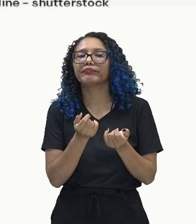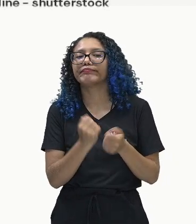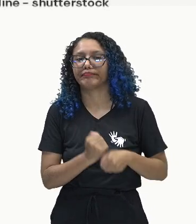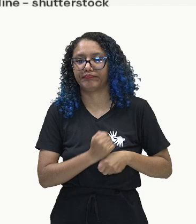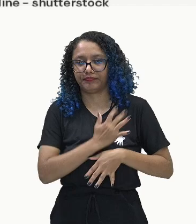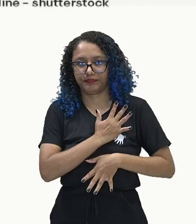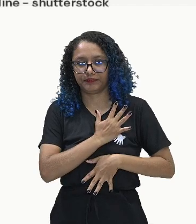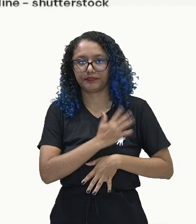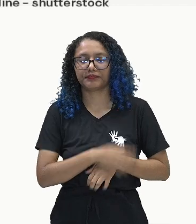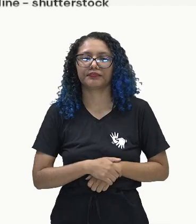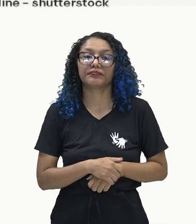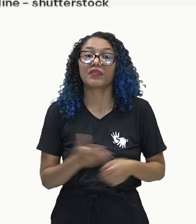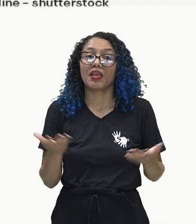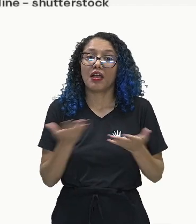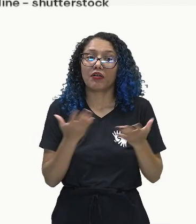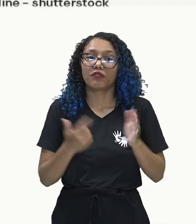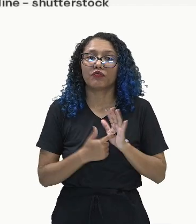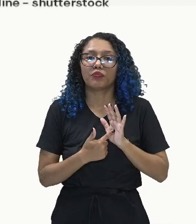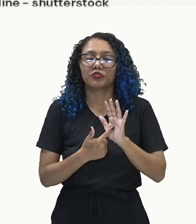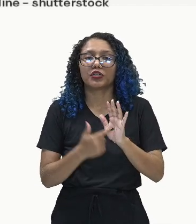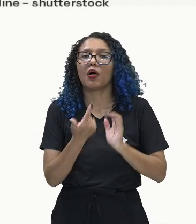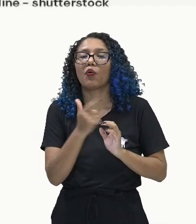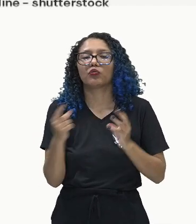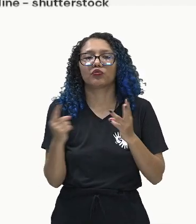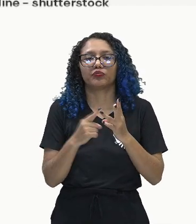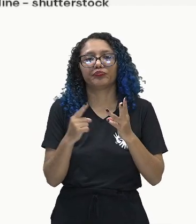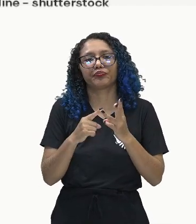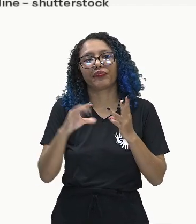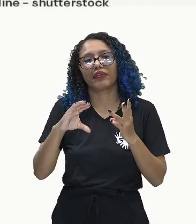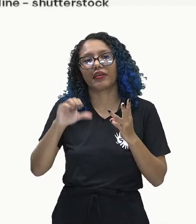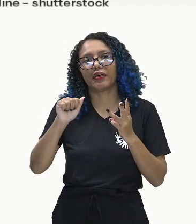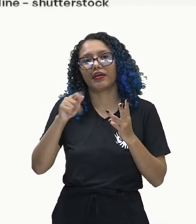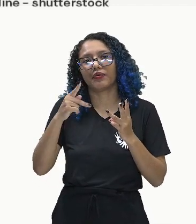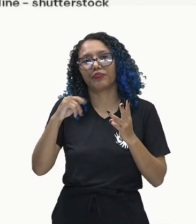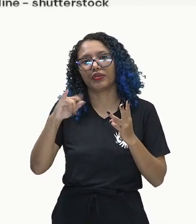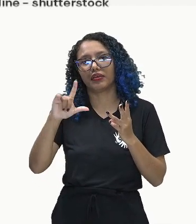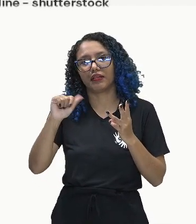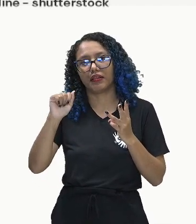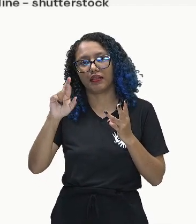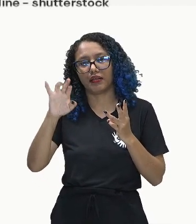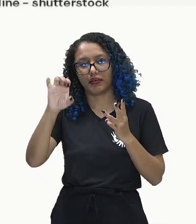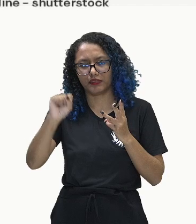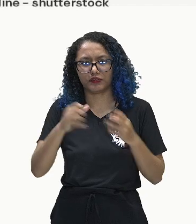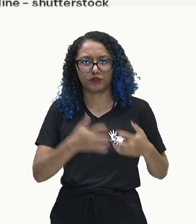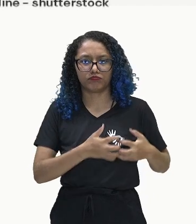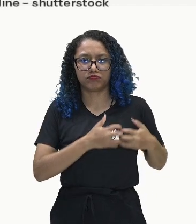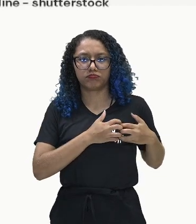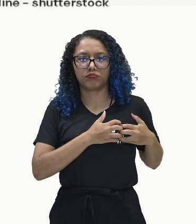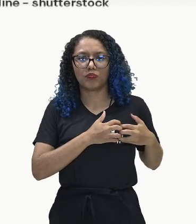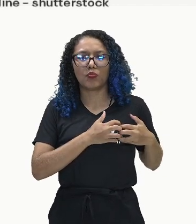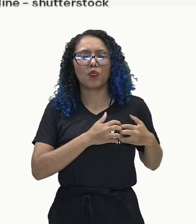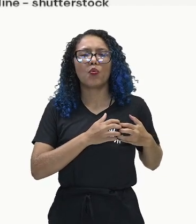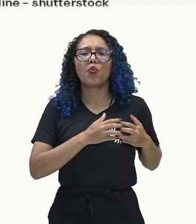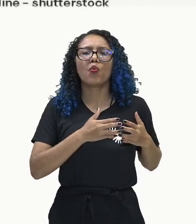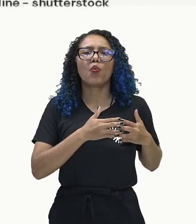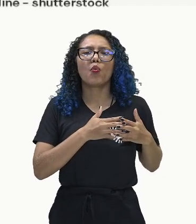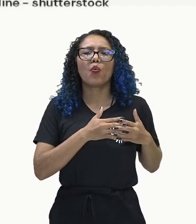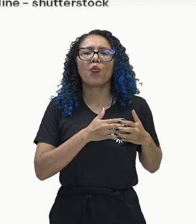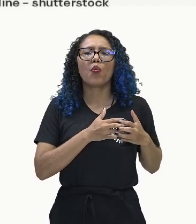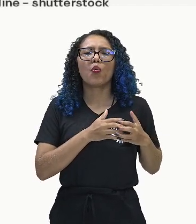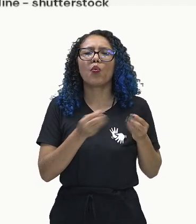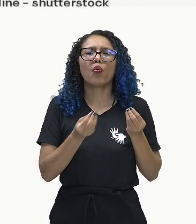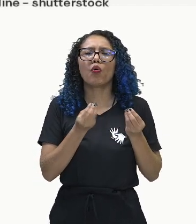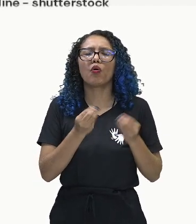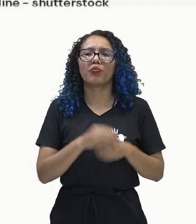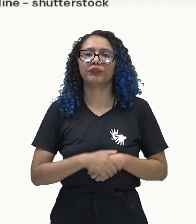vasos sanguíneos denominados de capilares. Os capilares, eles já são mais de